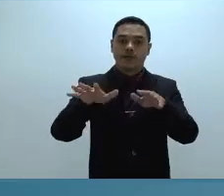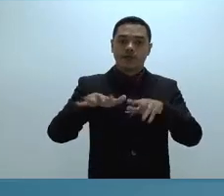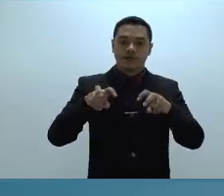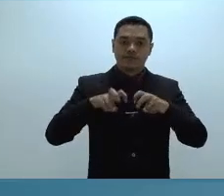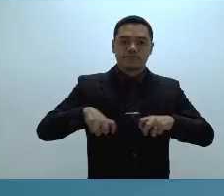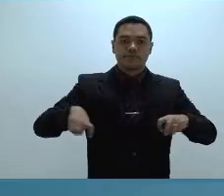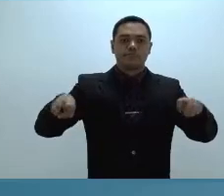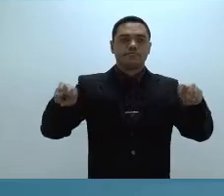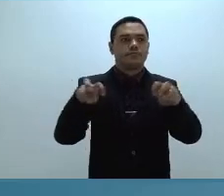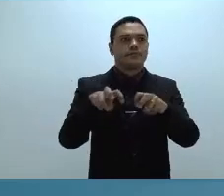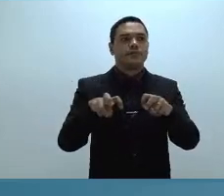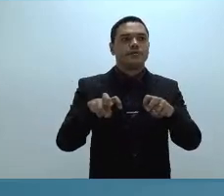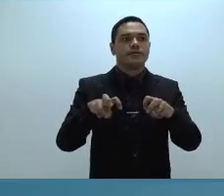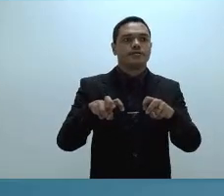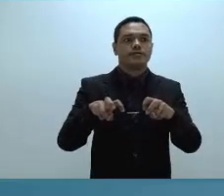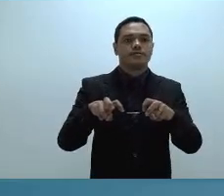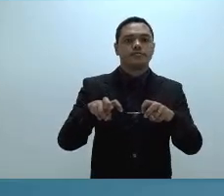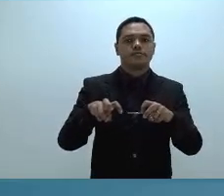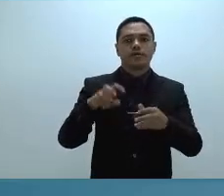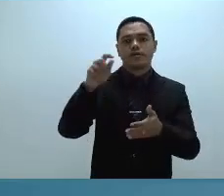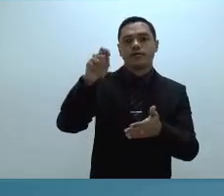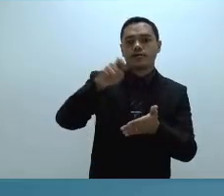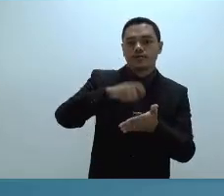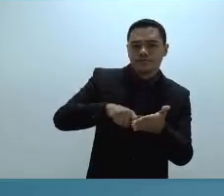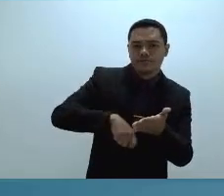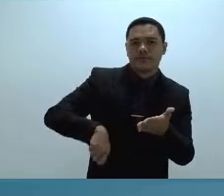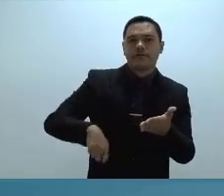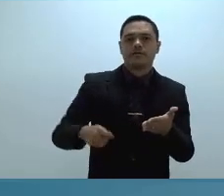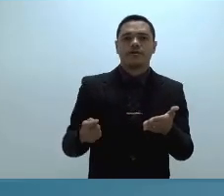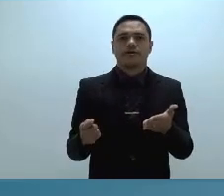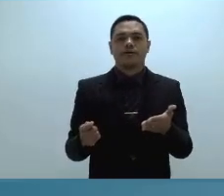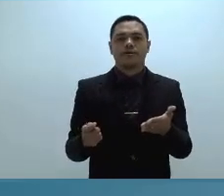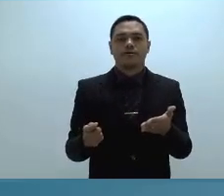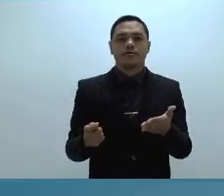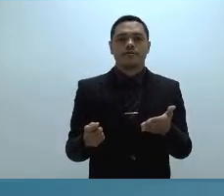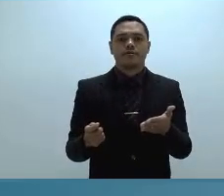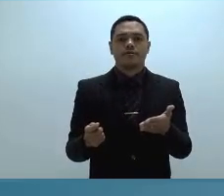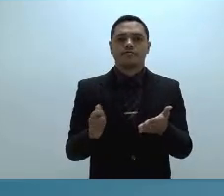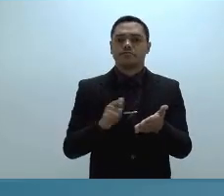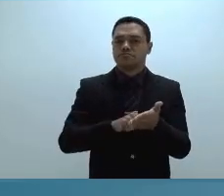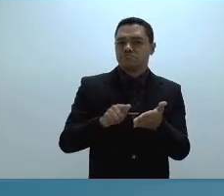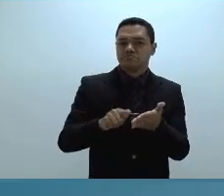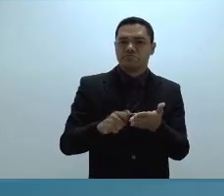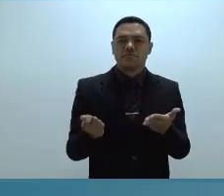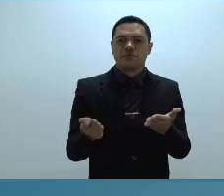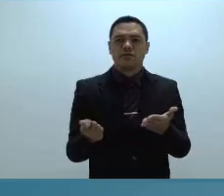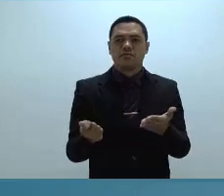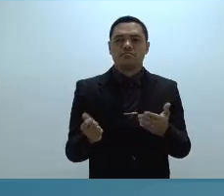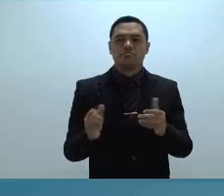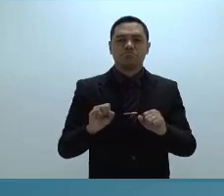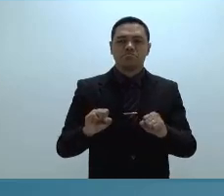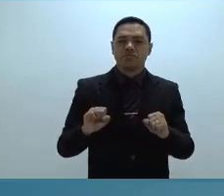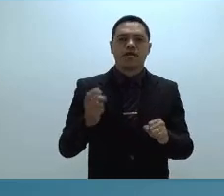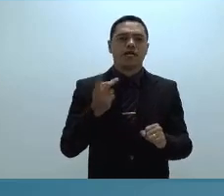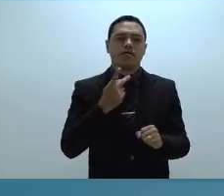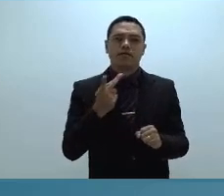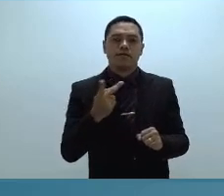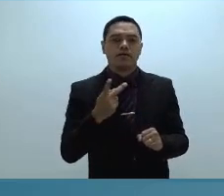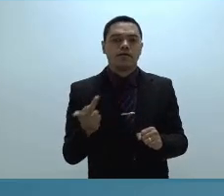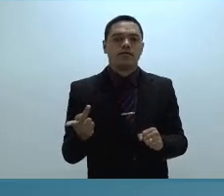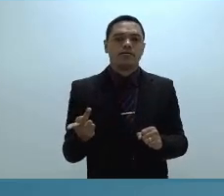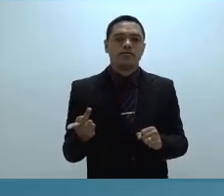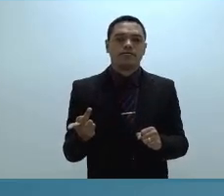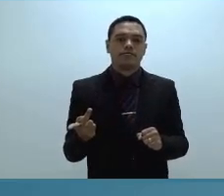concessão em sentido estrito e não as concessões, permissões autorizadoras que poderiam chamar de inespecíficos,